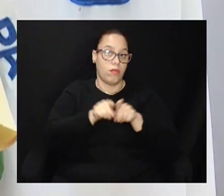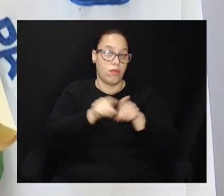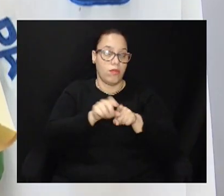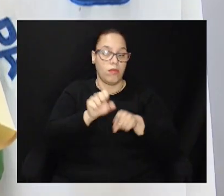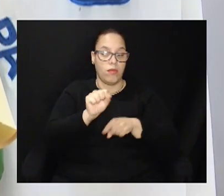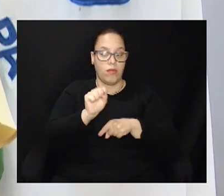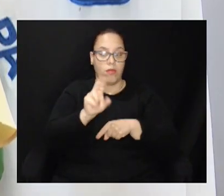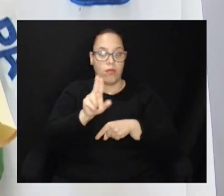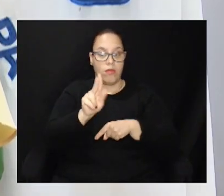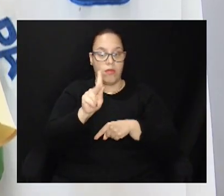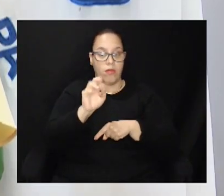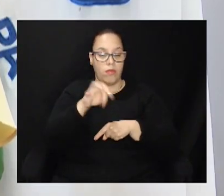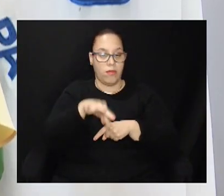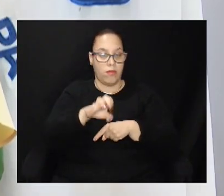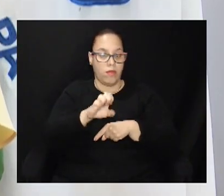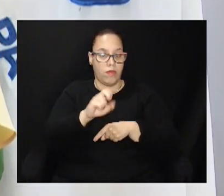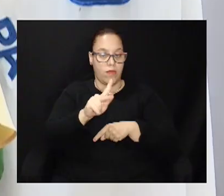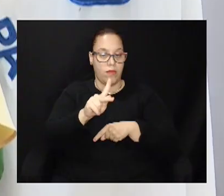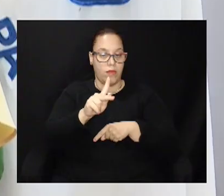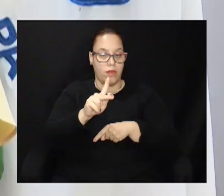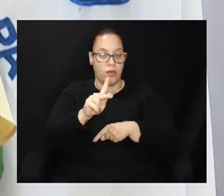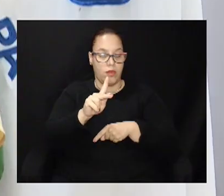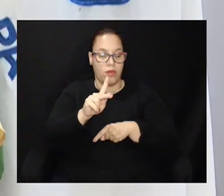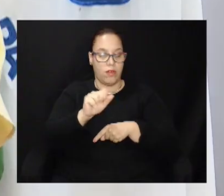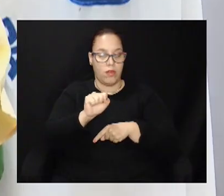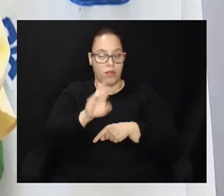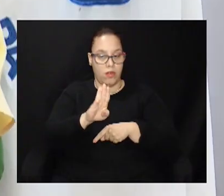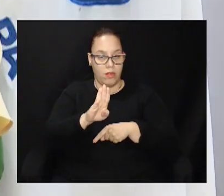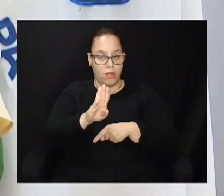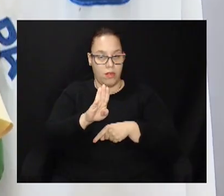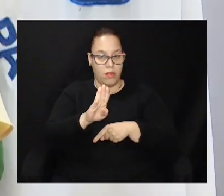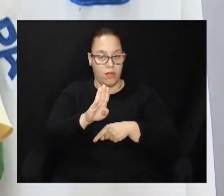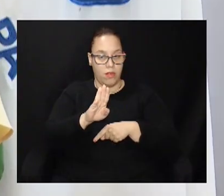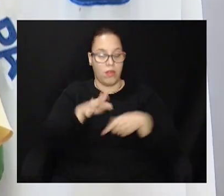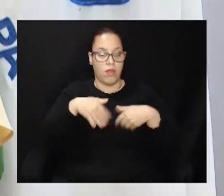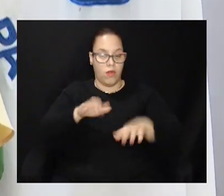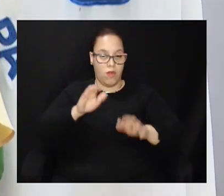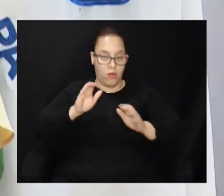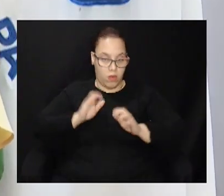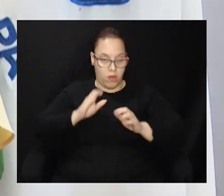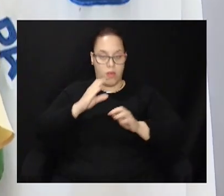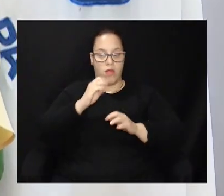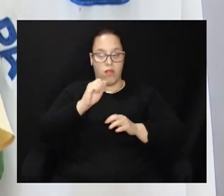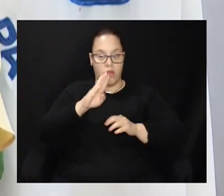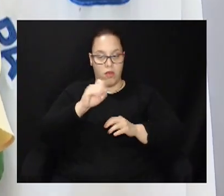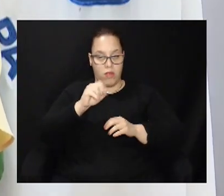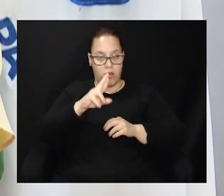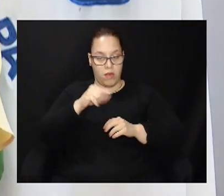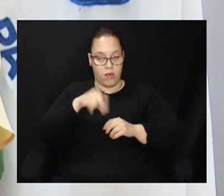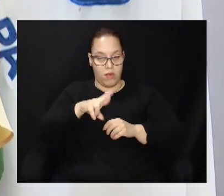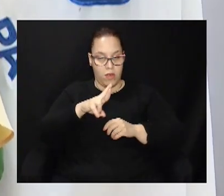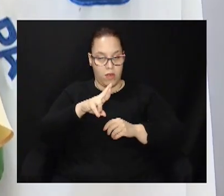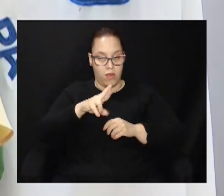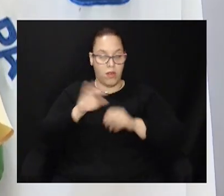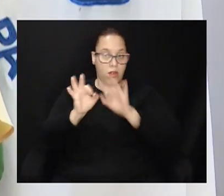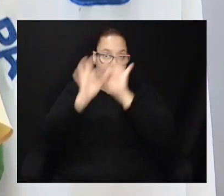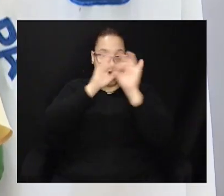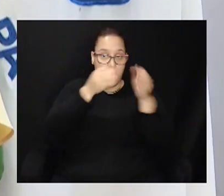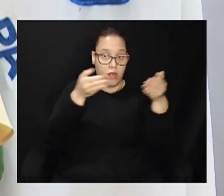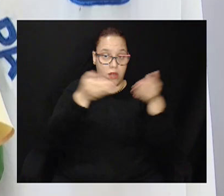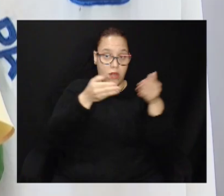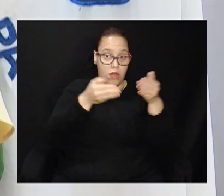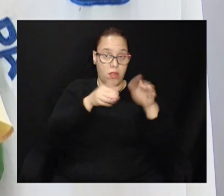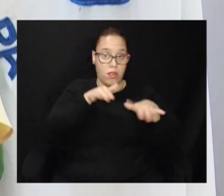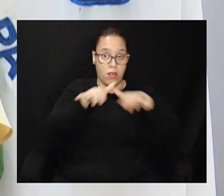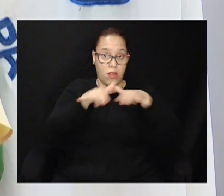o vereador Cabo Miller, tomou posse para fazer parte dessa votação. A gente vai acompanhar agora alguns momentos em